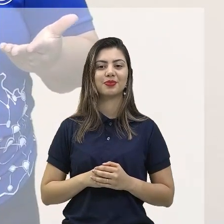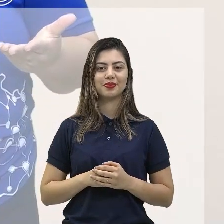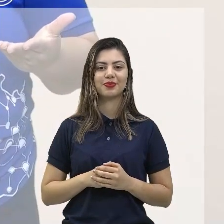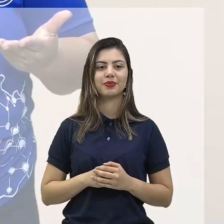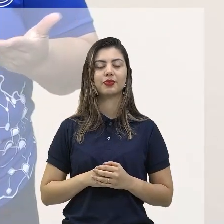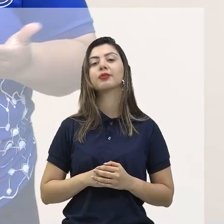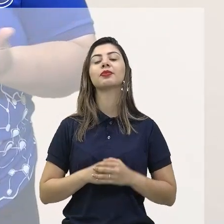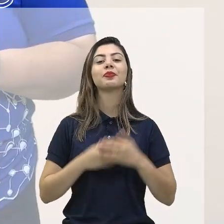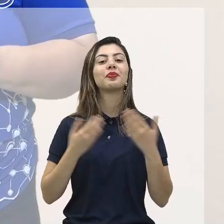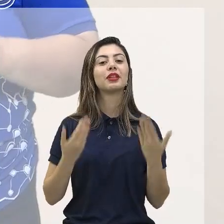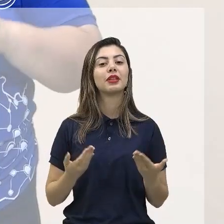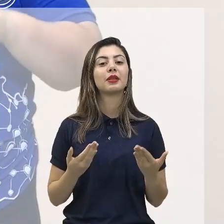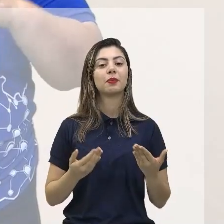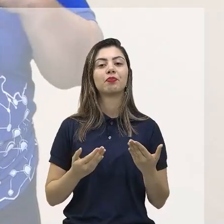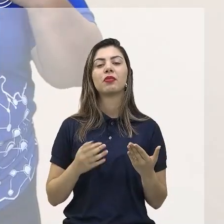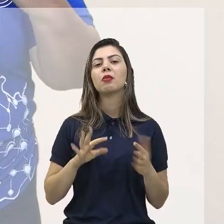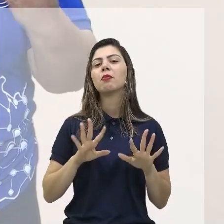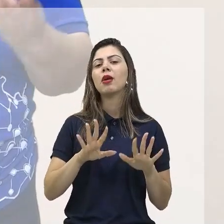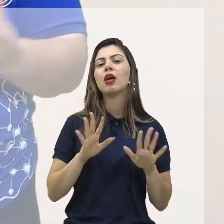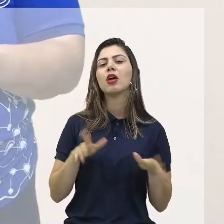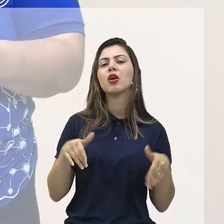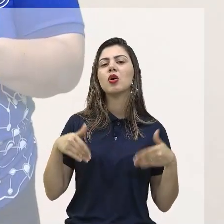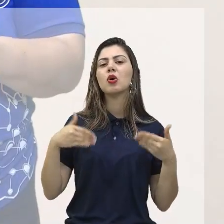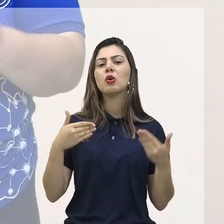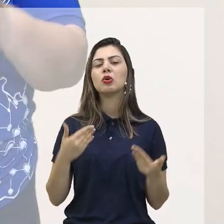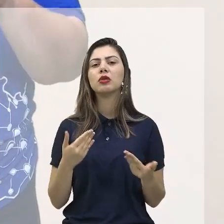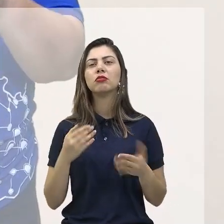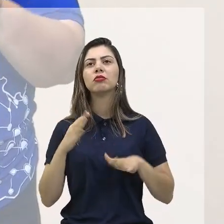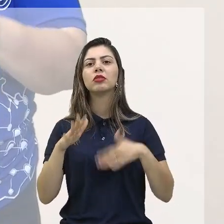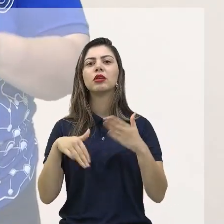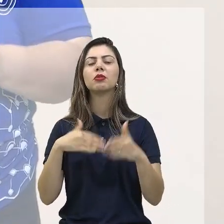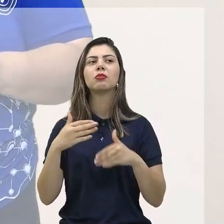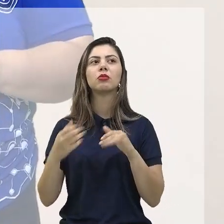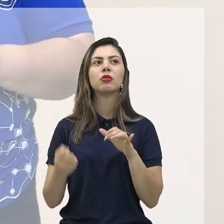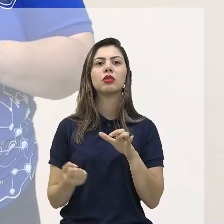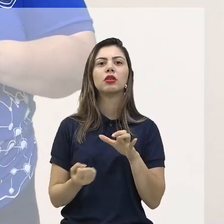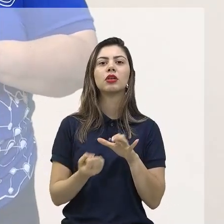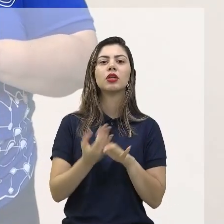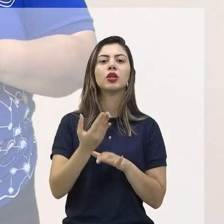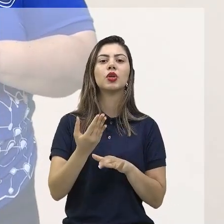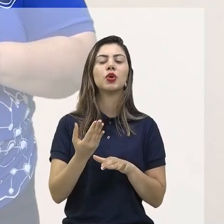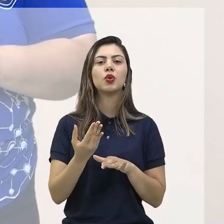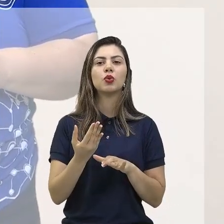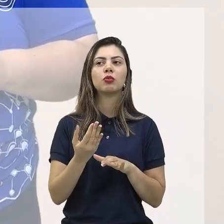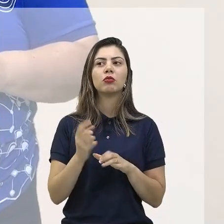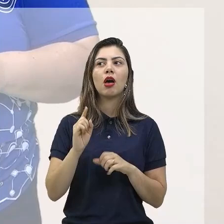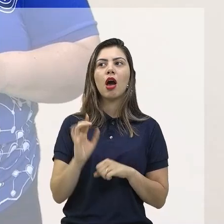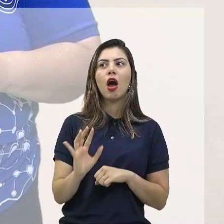Então, olha só, e aí qual é o grande estopim? Professora, qual é então ali, não é mesmo, o fio da